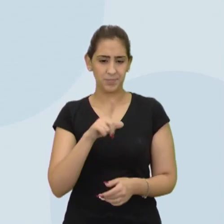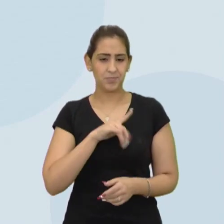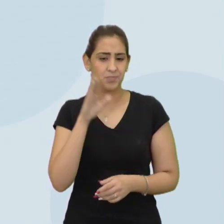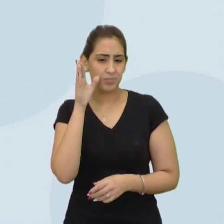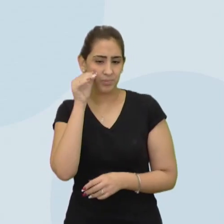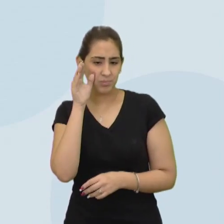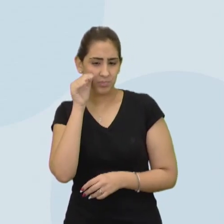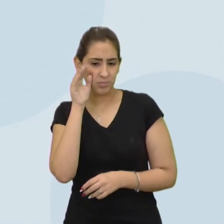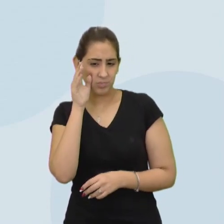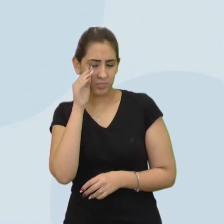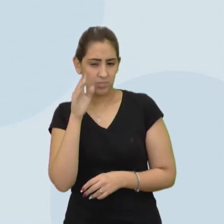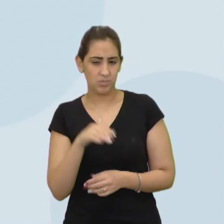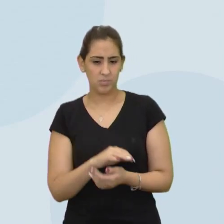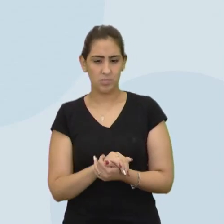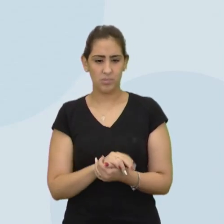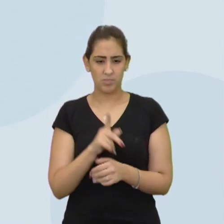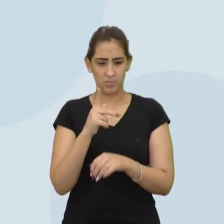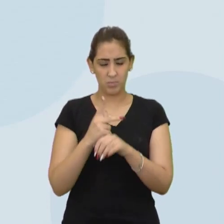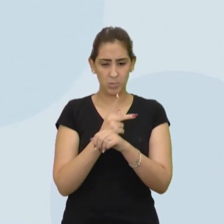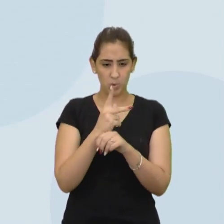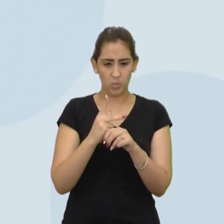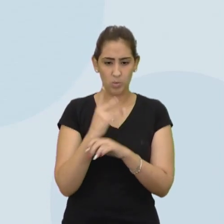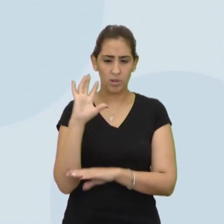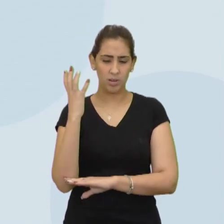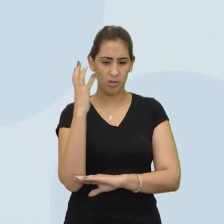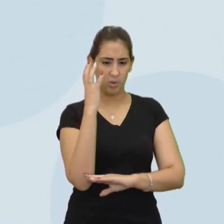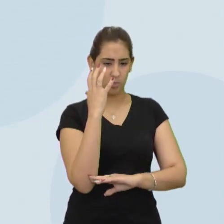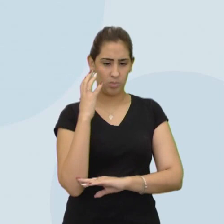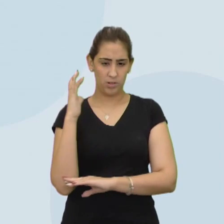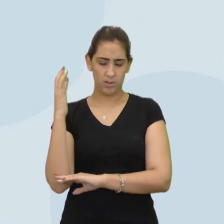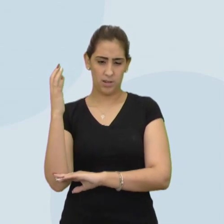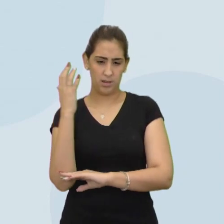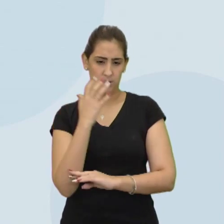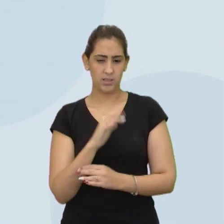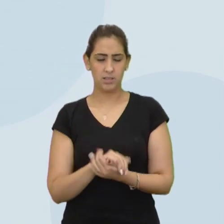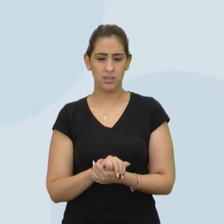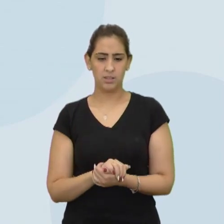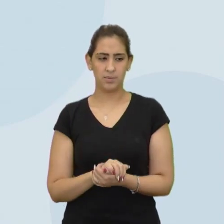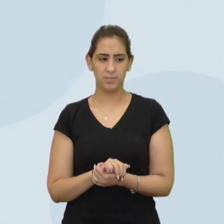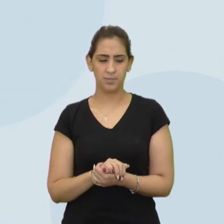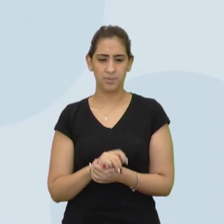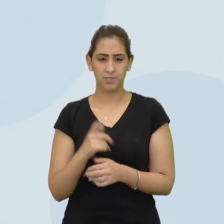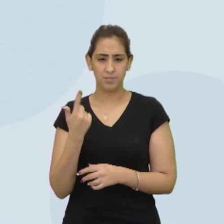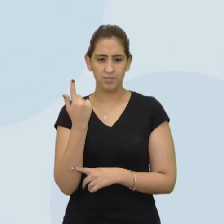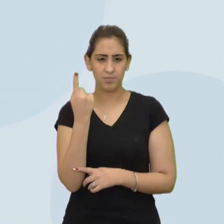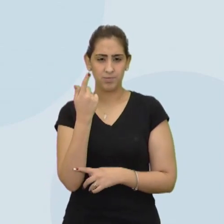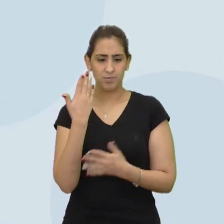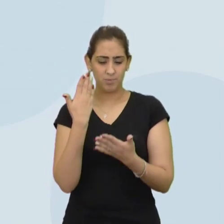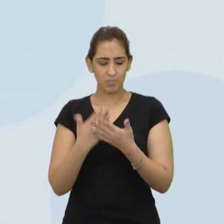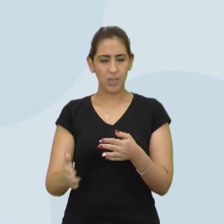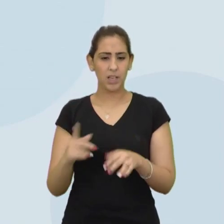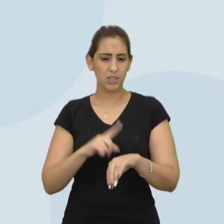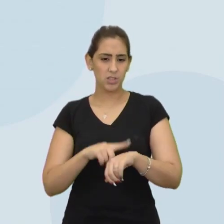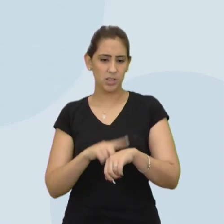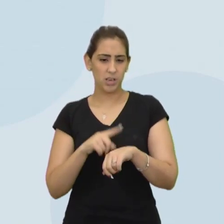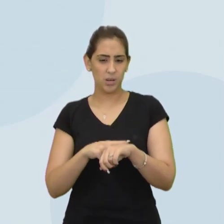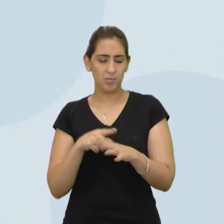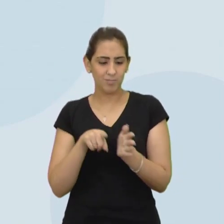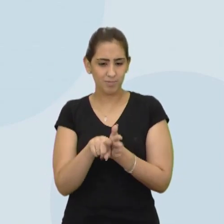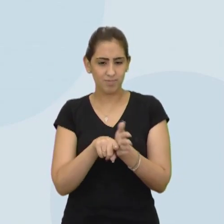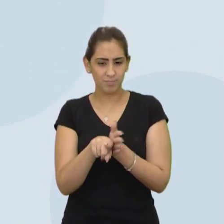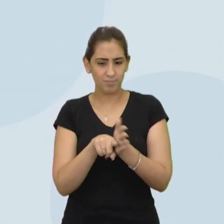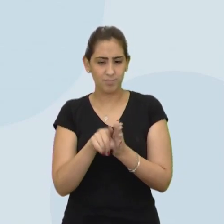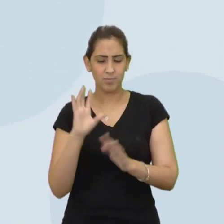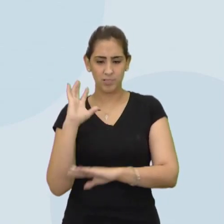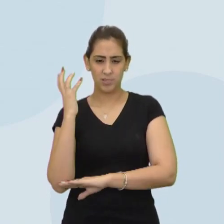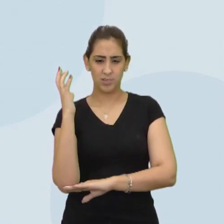ervas daninhas, sobre a procura da natureza, da daninheza das ervas, seria uma perda de tempo tentar investigar sua